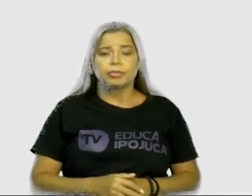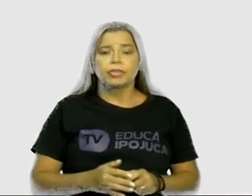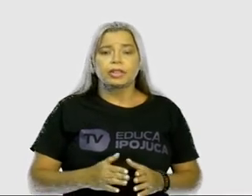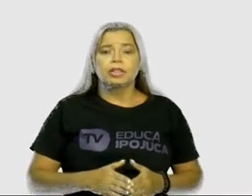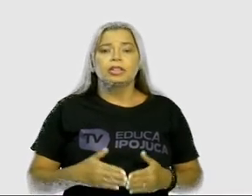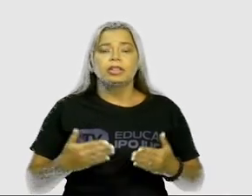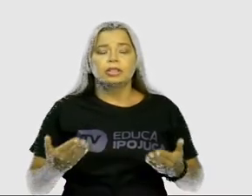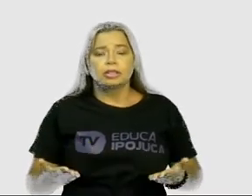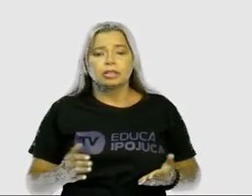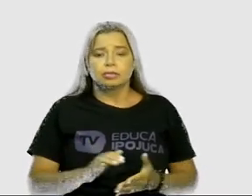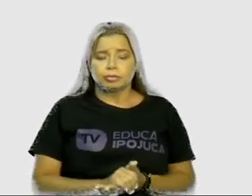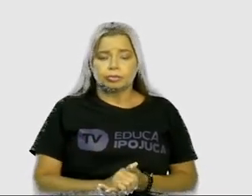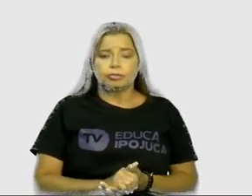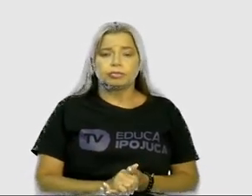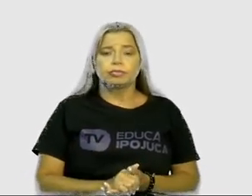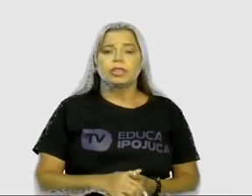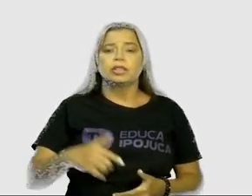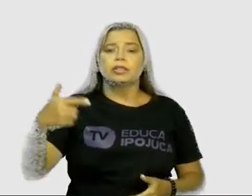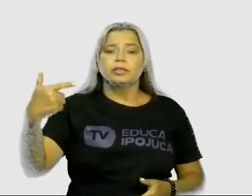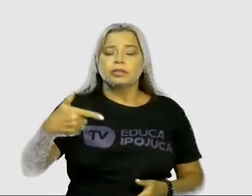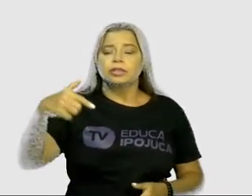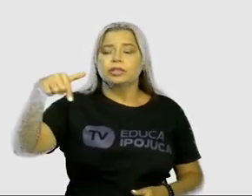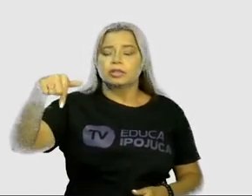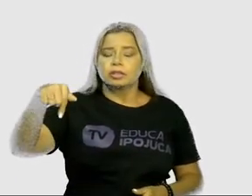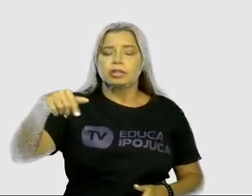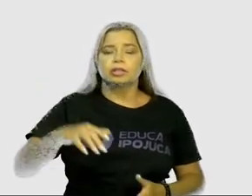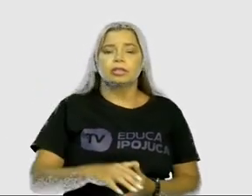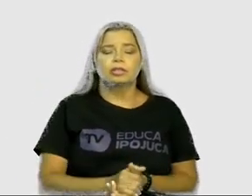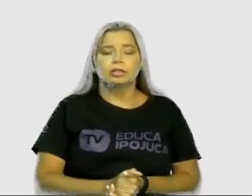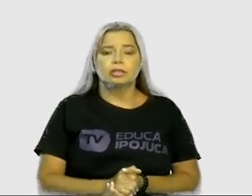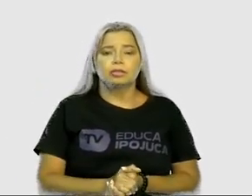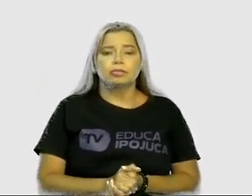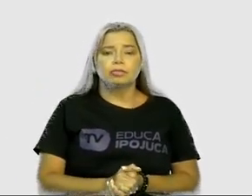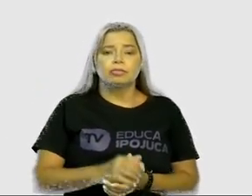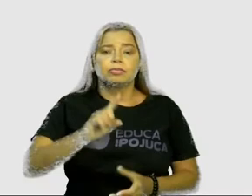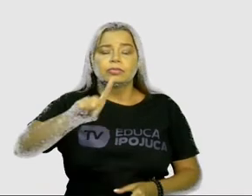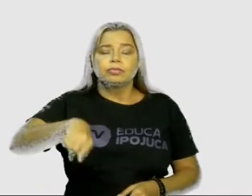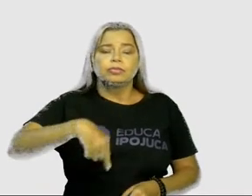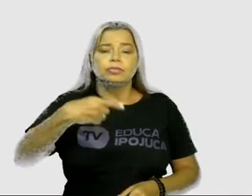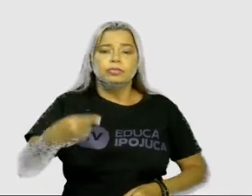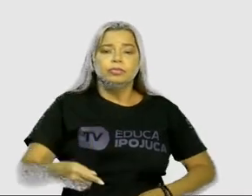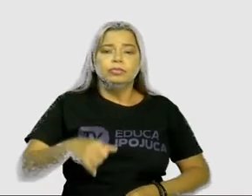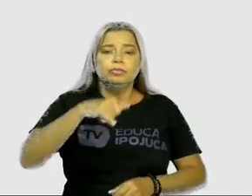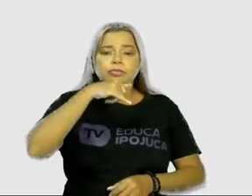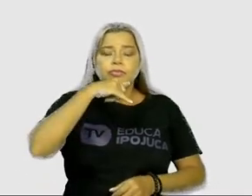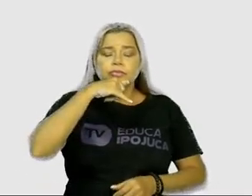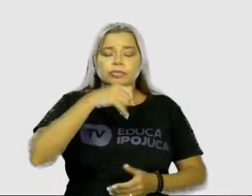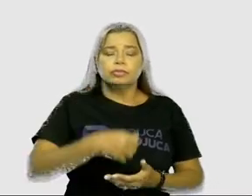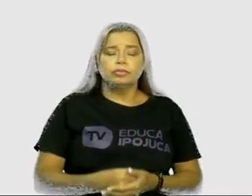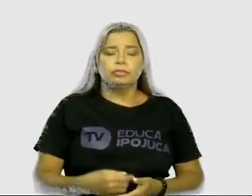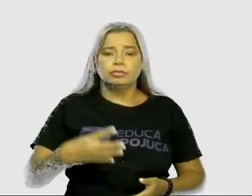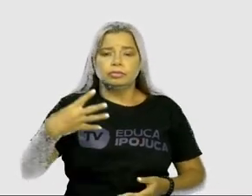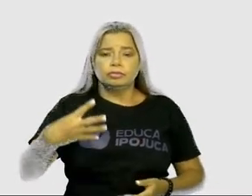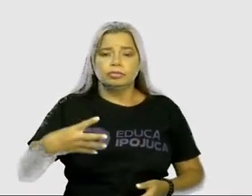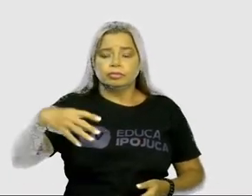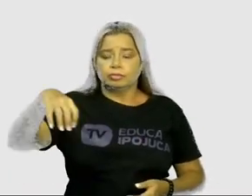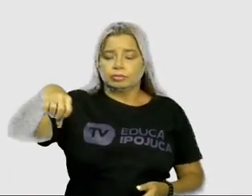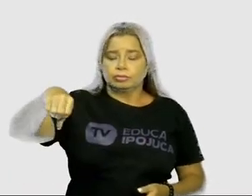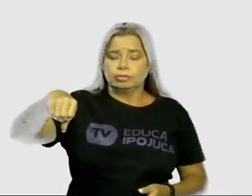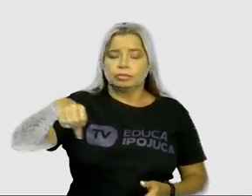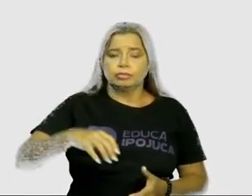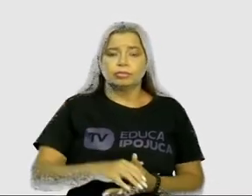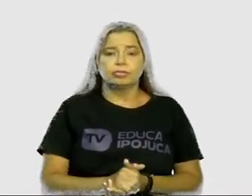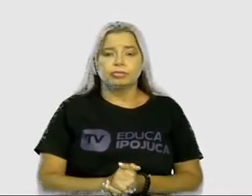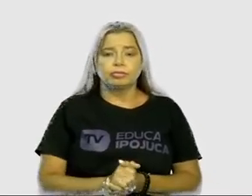quantos que numeração 27 no outro exemplo o 49 Eu tenho